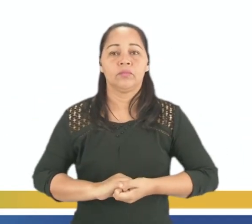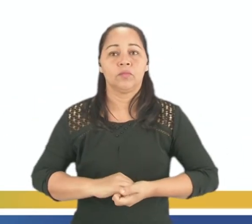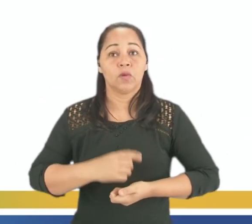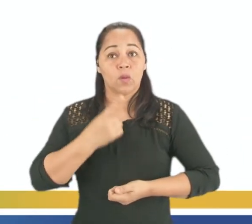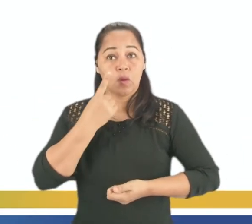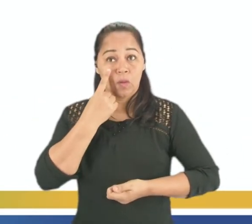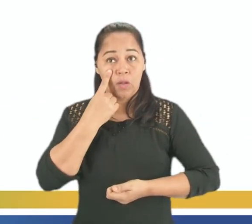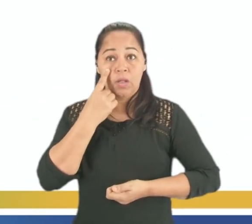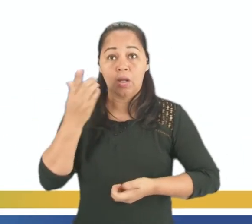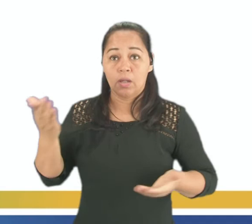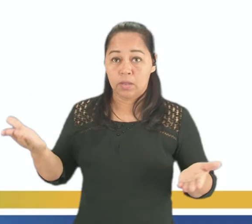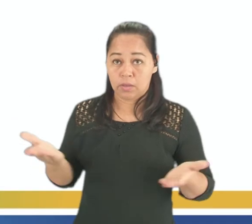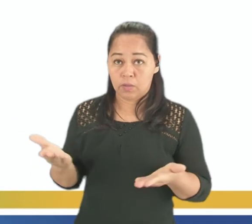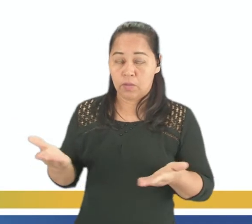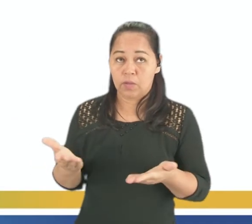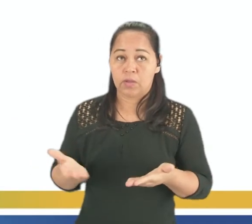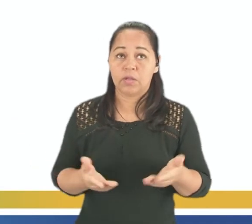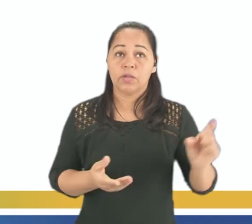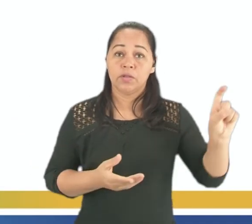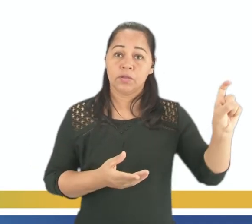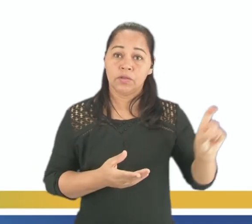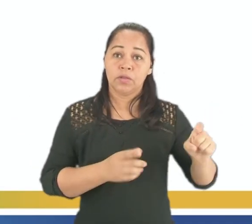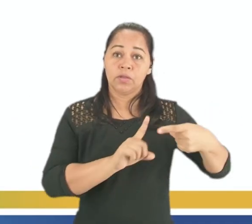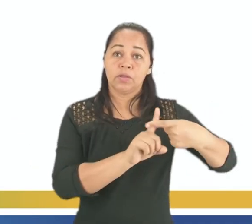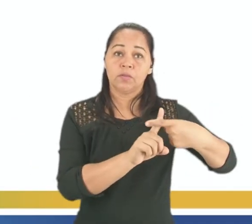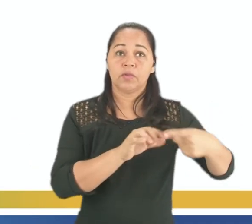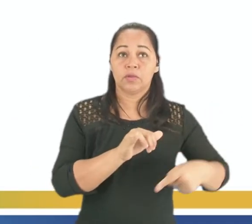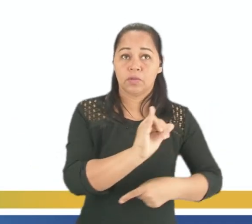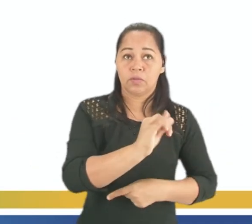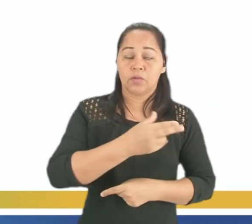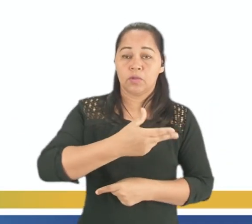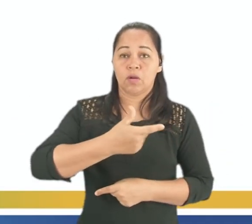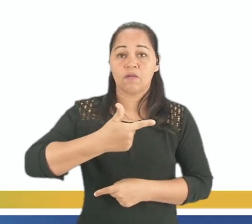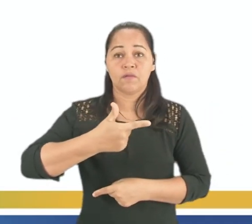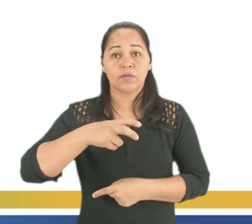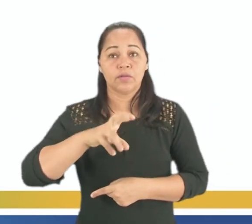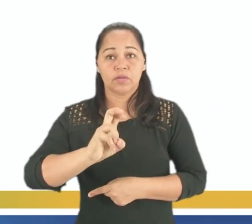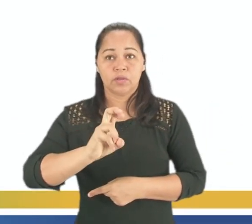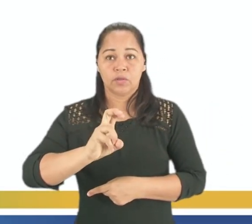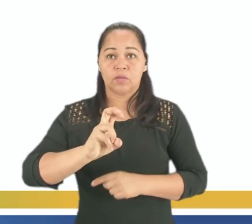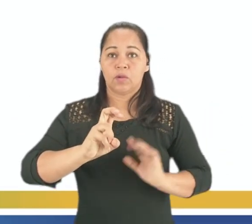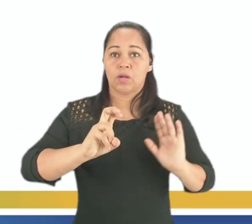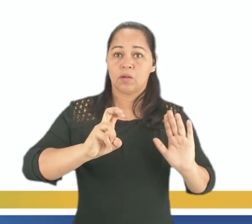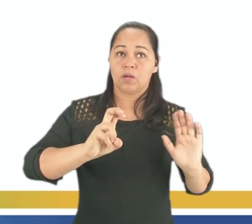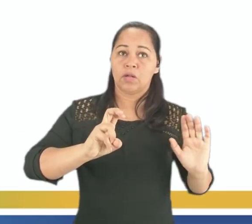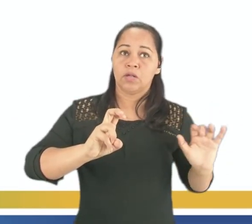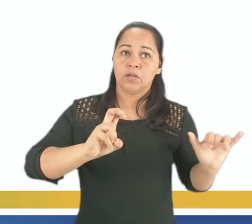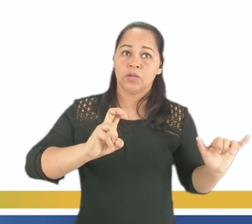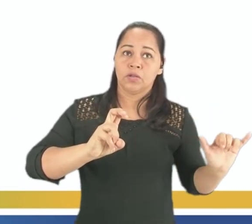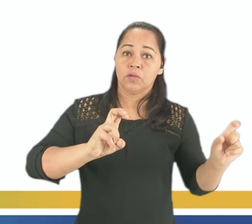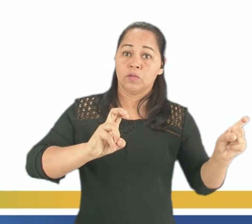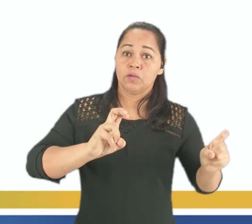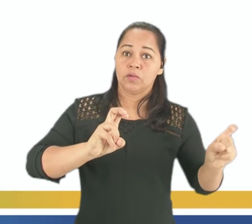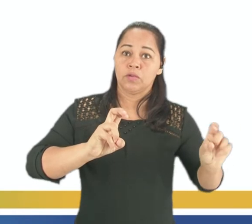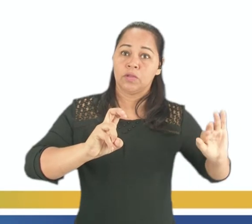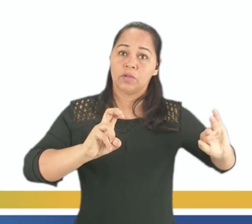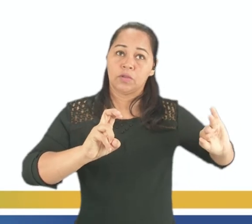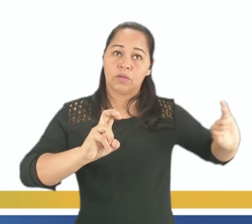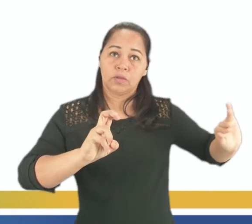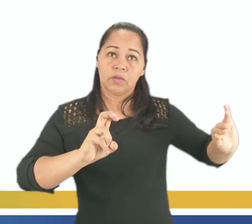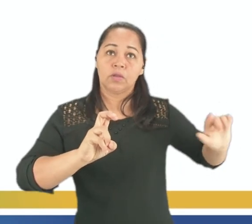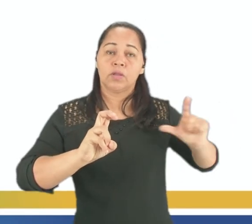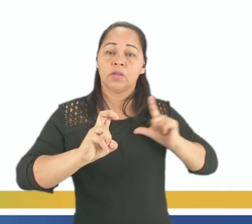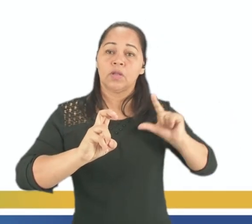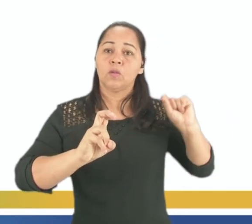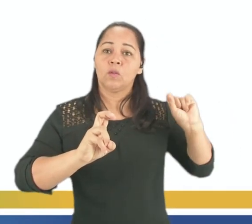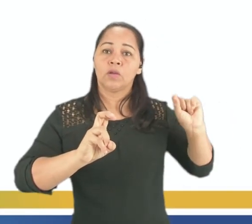Então, observe que a equação é x mais y igual a 25. Isolando o x, deixando ele sozinho aí de um lado da